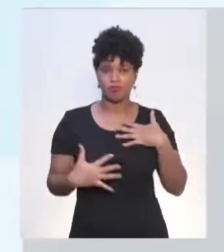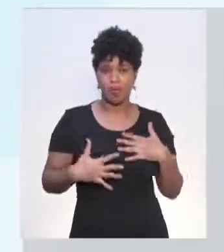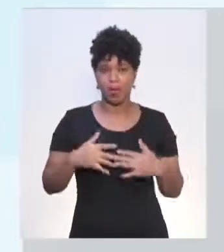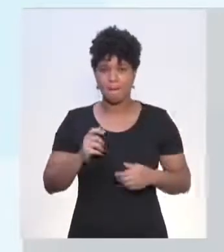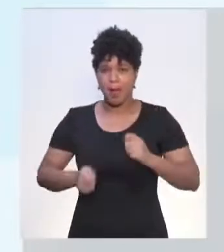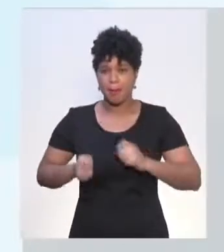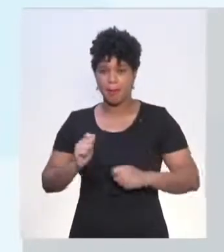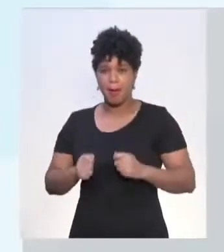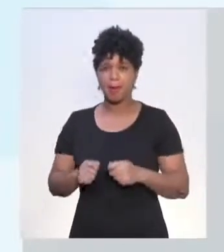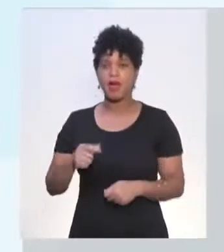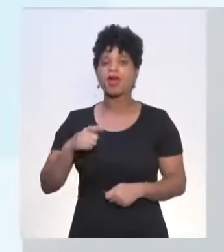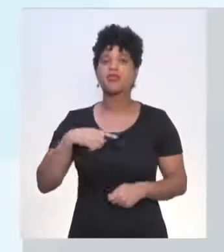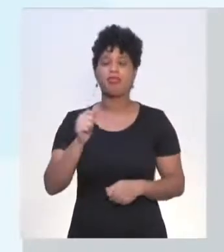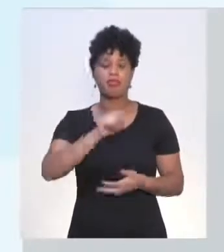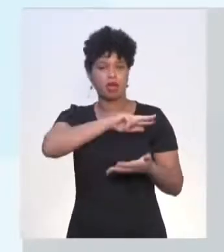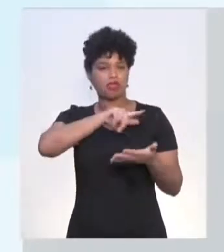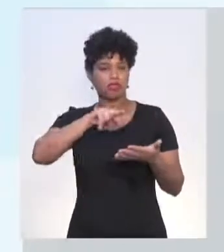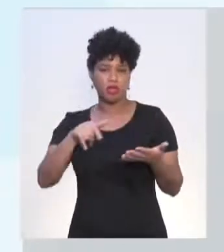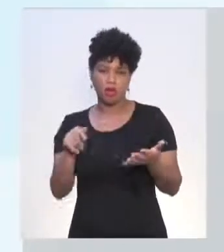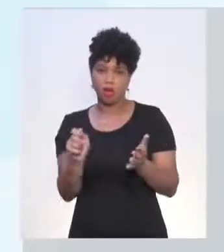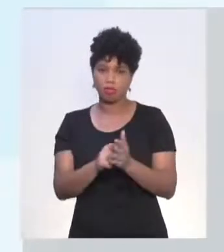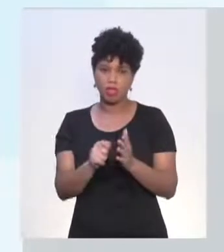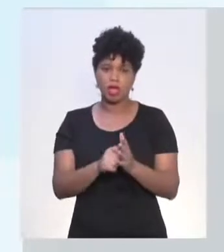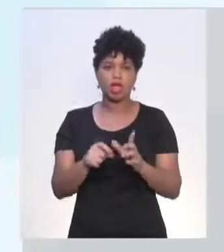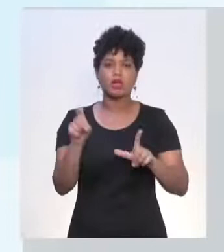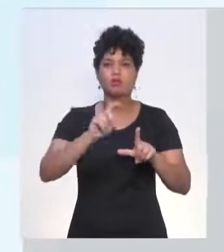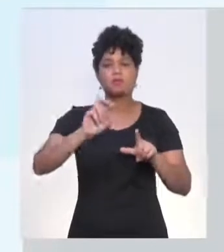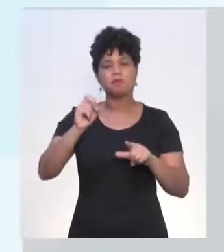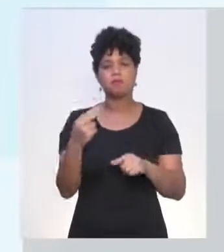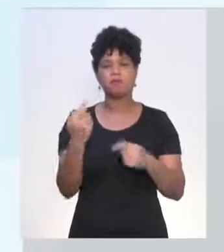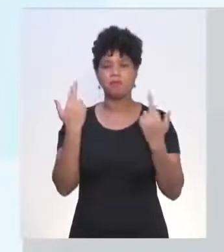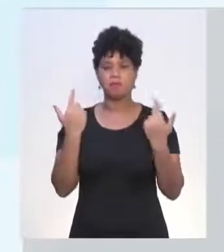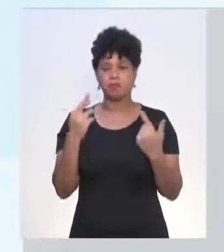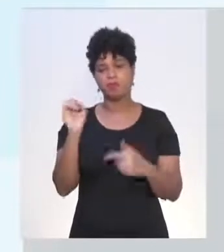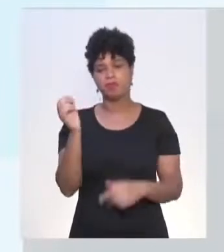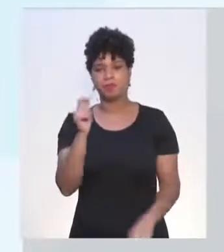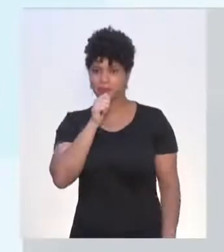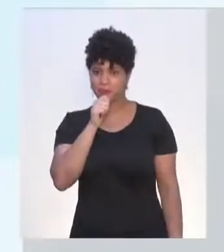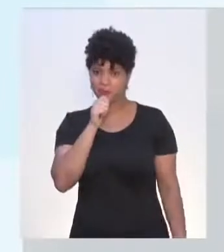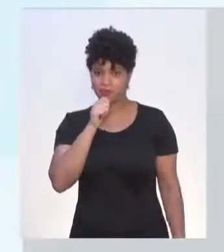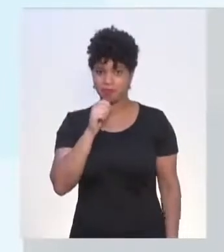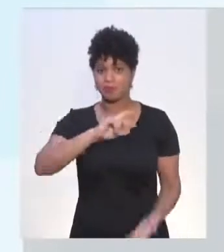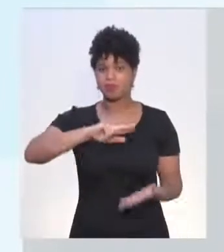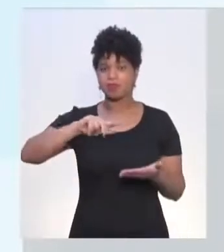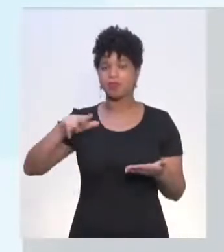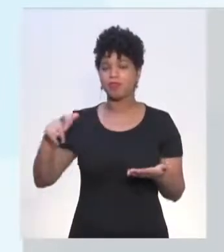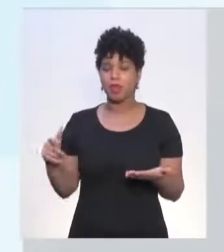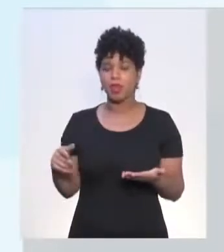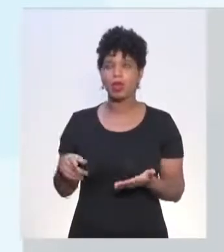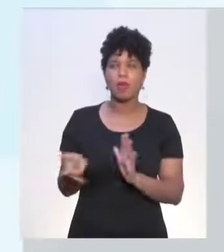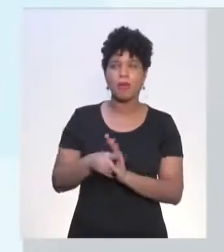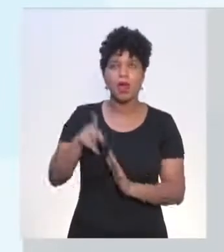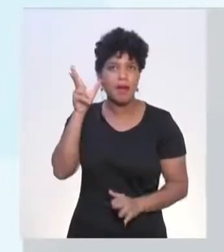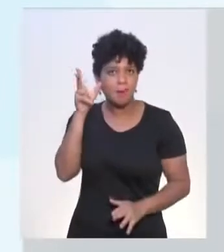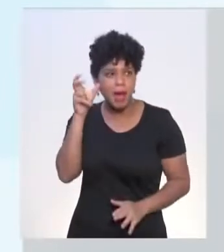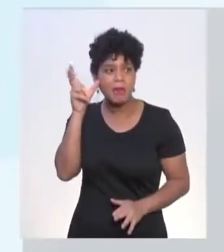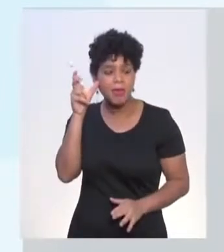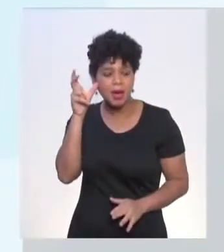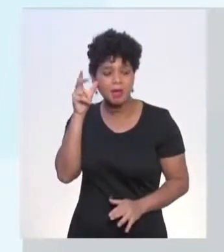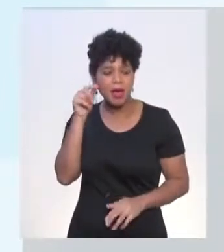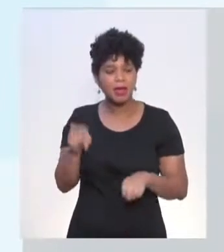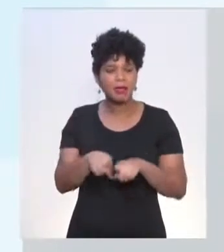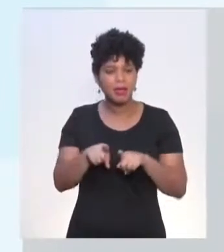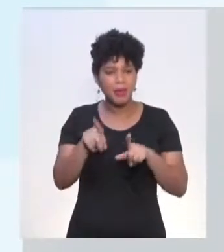instrumentos acústicos ou eletrônicos convencionais ou não convencionais outros materiais sonoros e o recurso de tecnologia